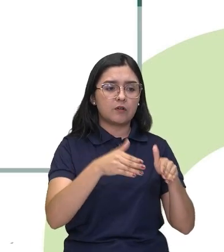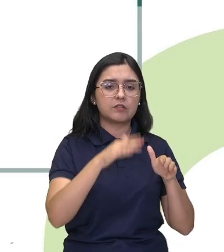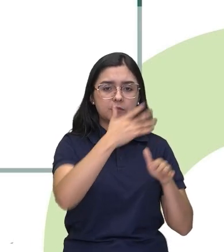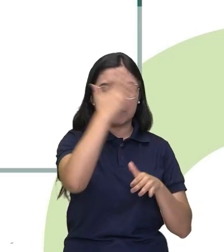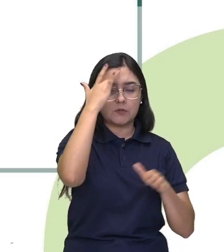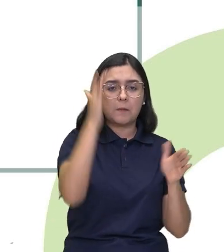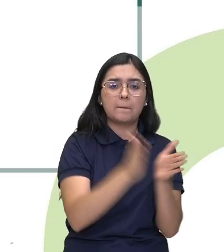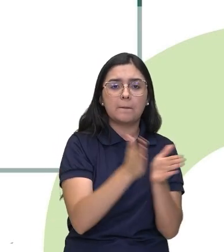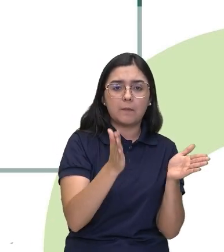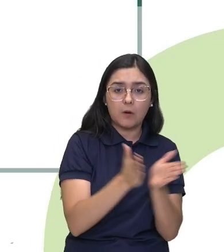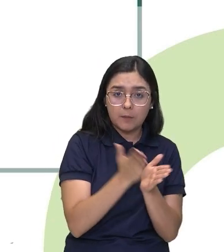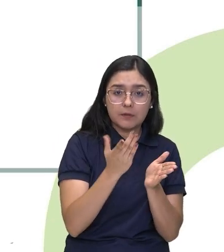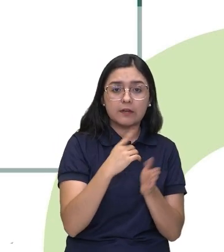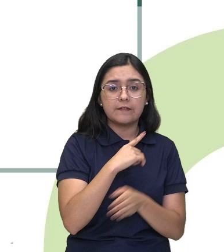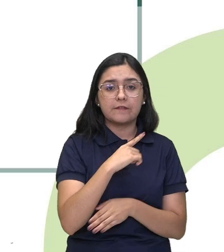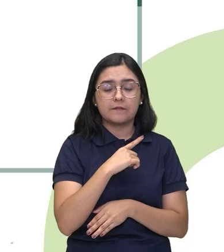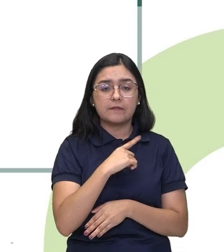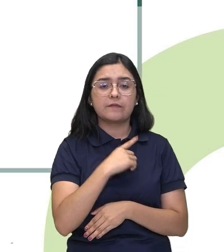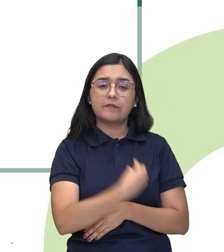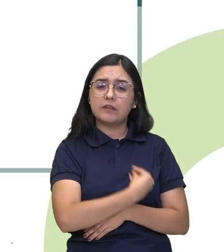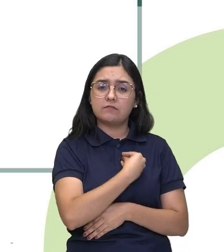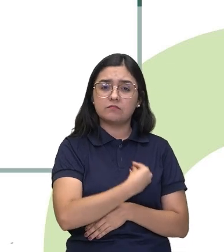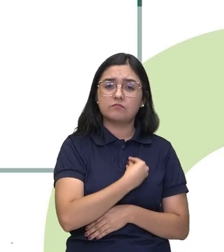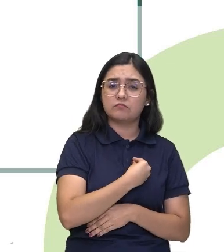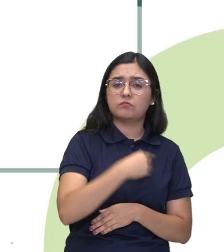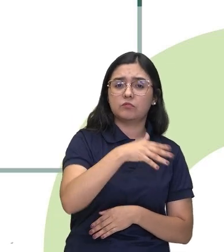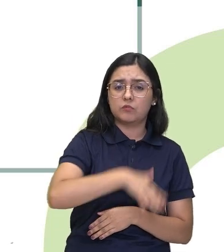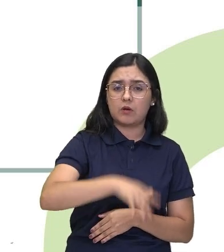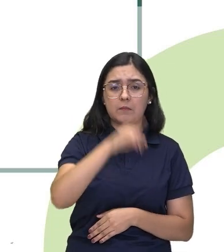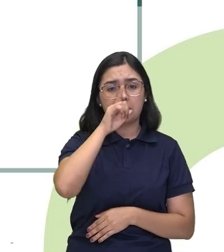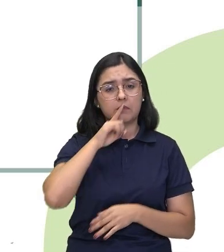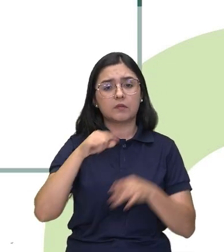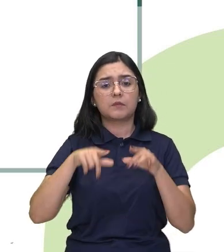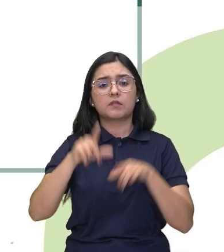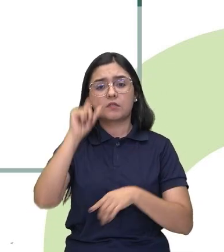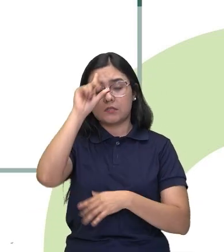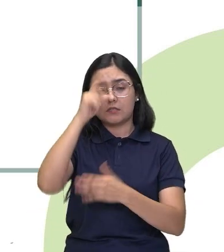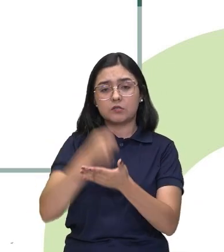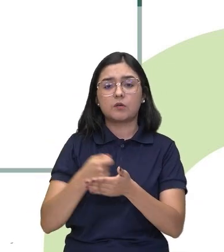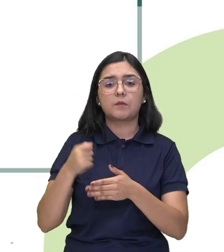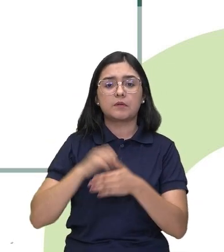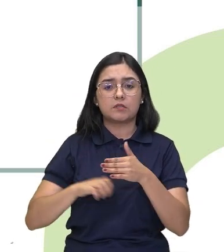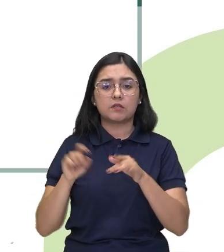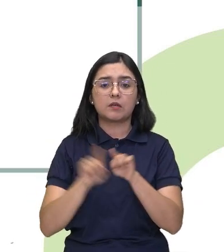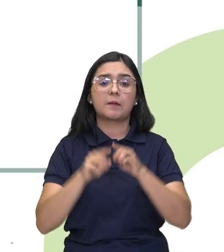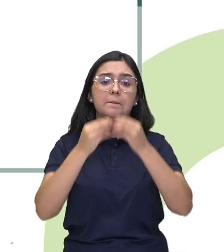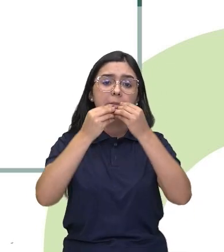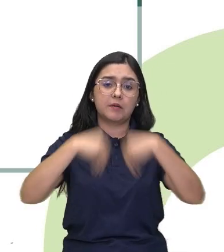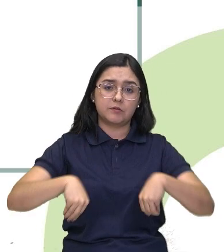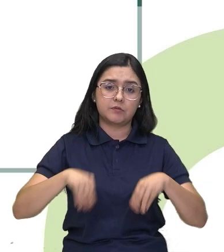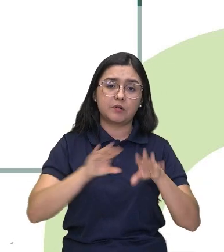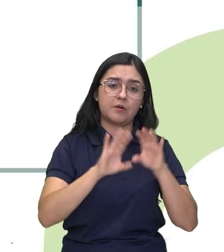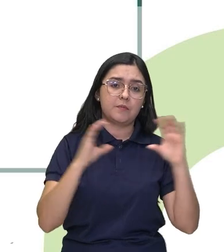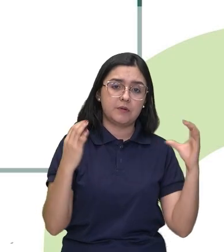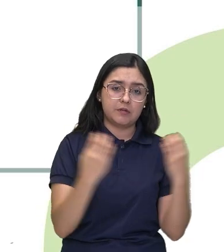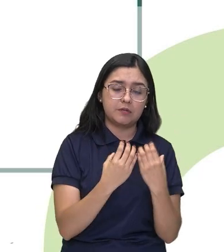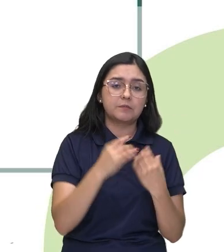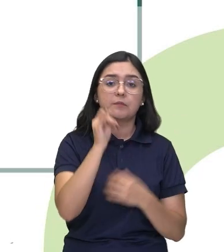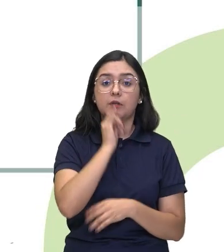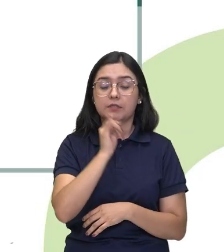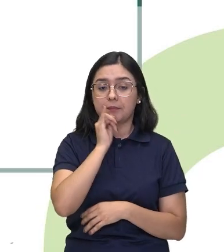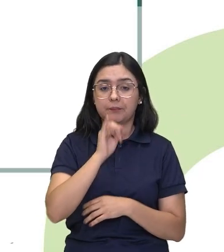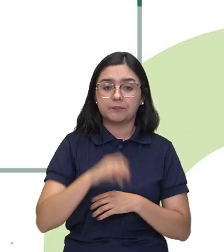em situações de risco aí, né? Decisões empresariais que prejudicam essas comunidades de alguma forma. Por